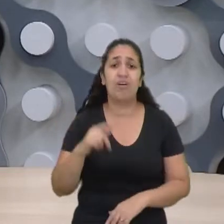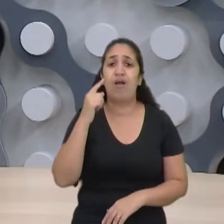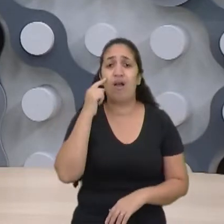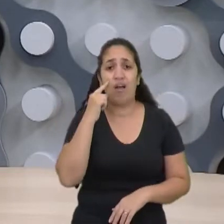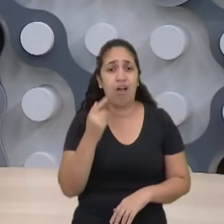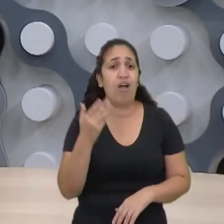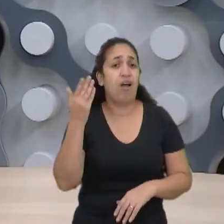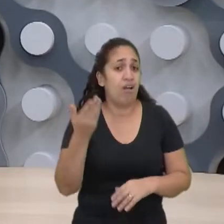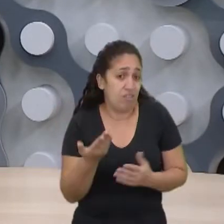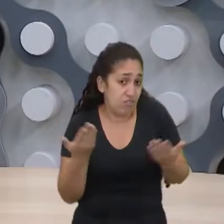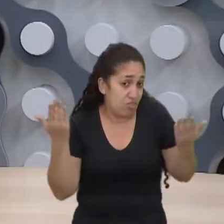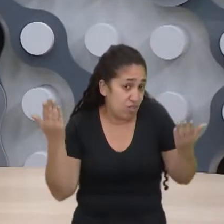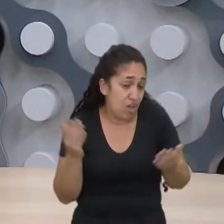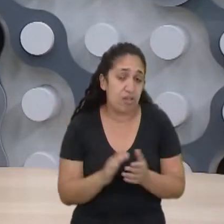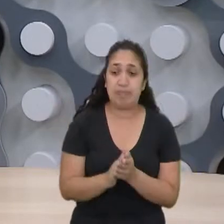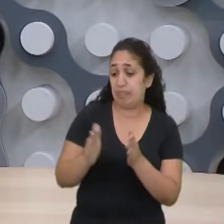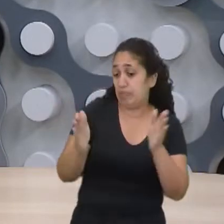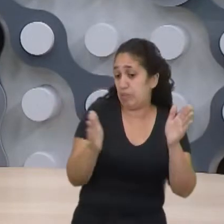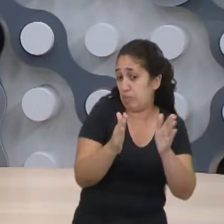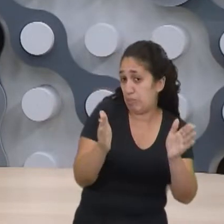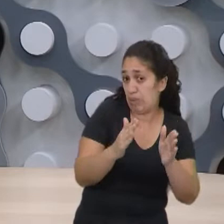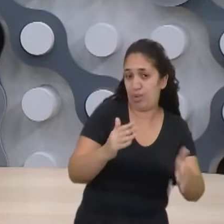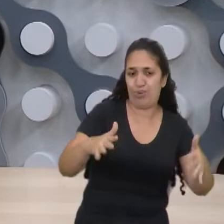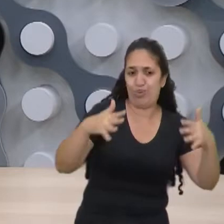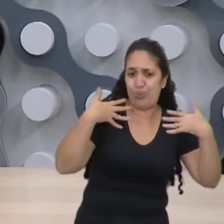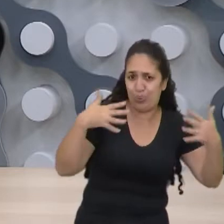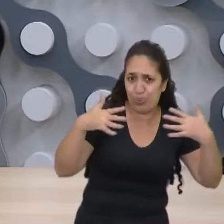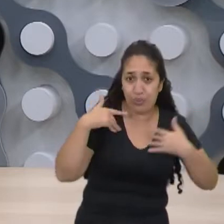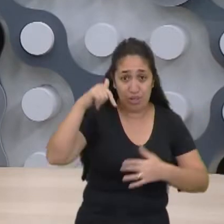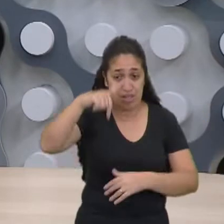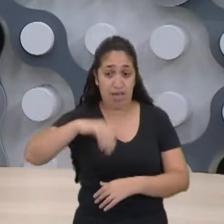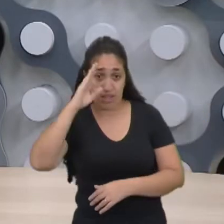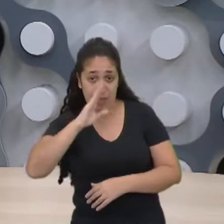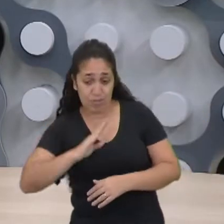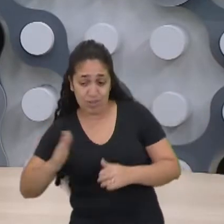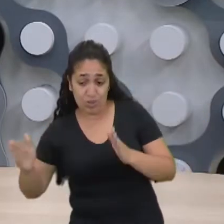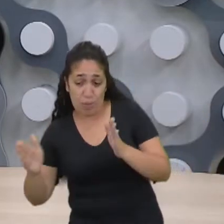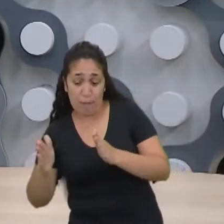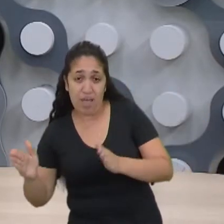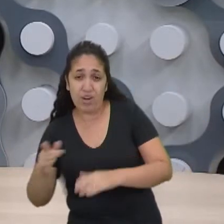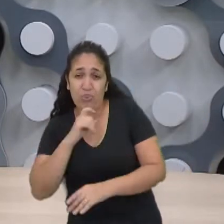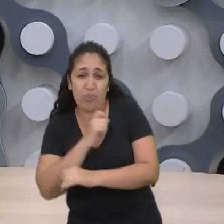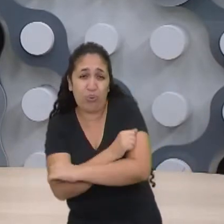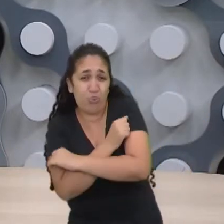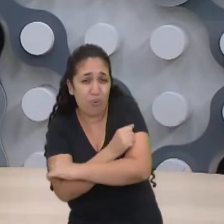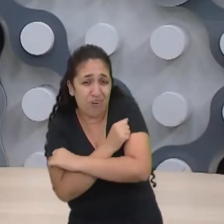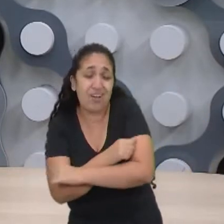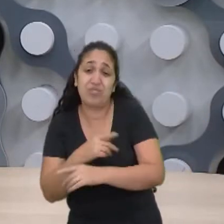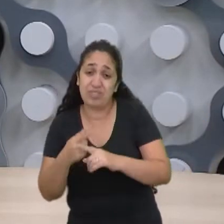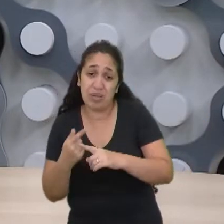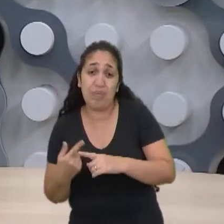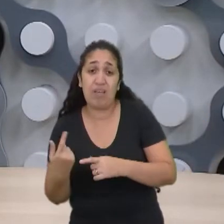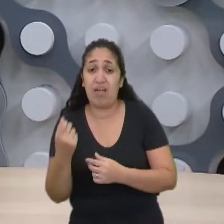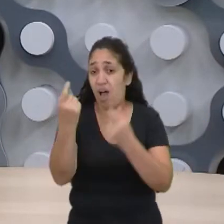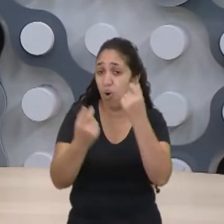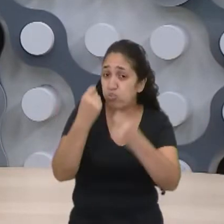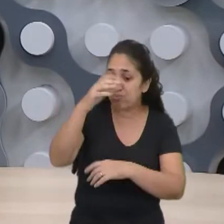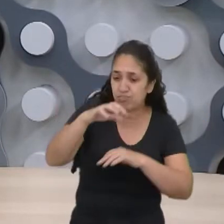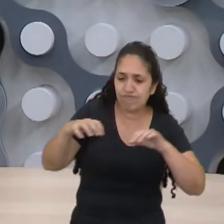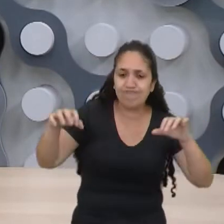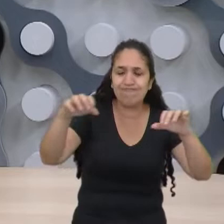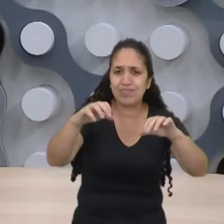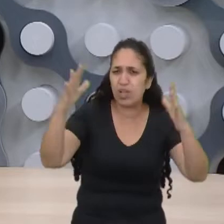como eu falei para vocês, em épocas também de verão e inverno aqui no Brasil, porque dependendo das regiões chovem, né, como acontece